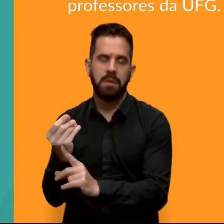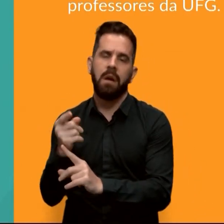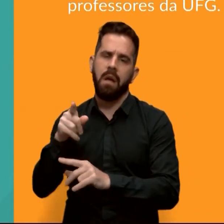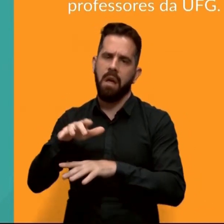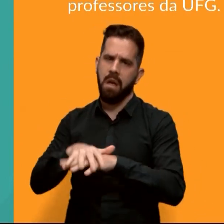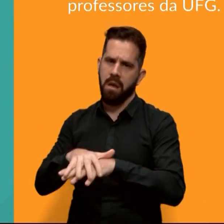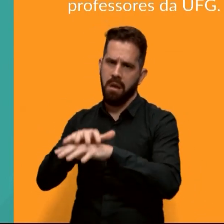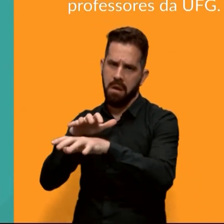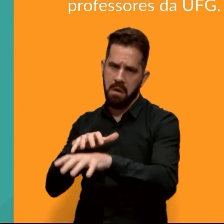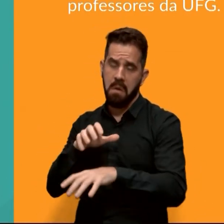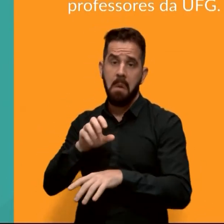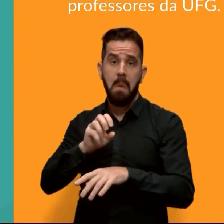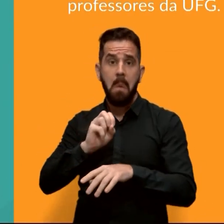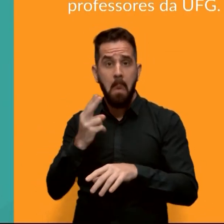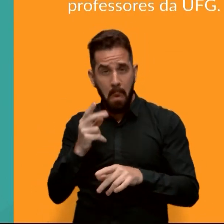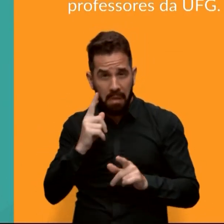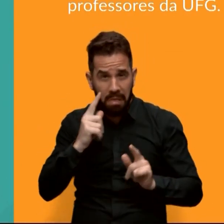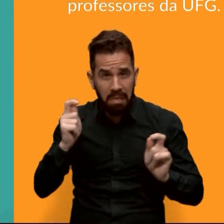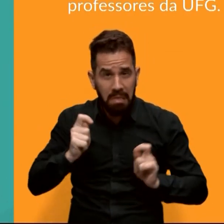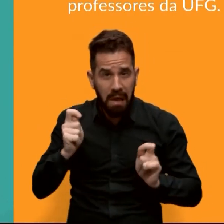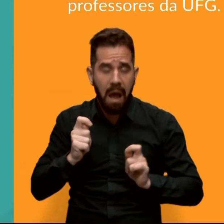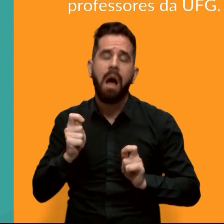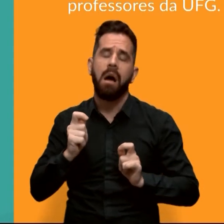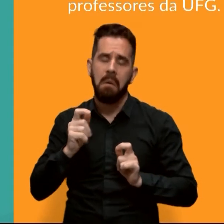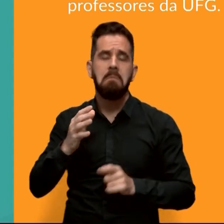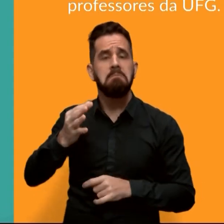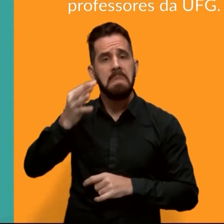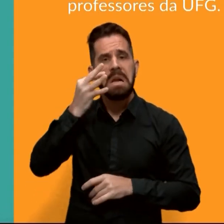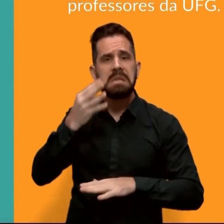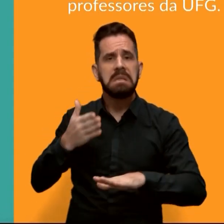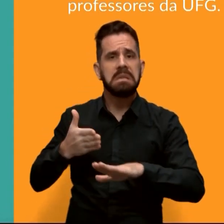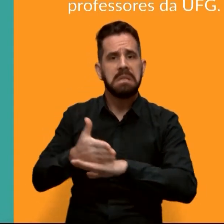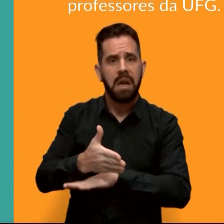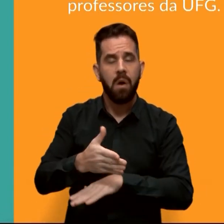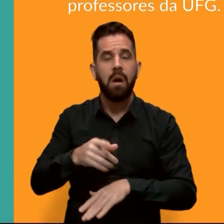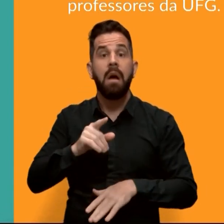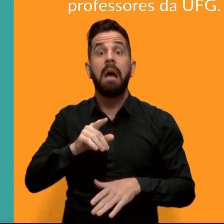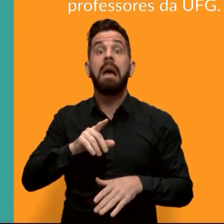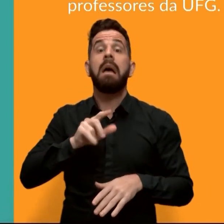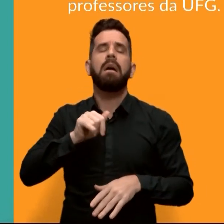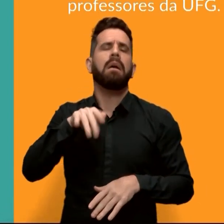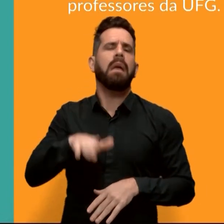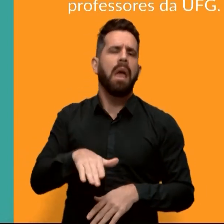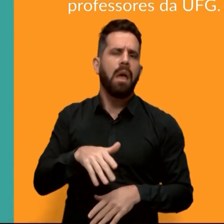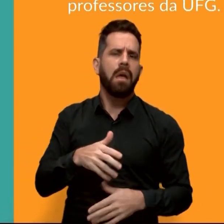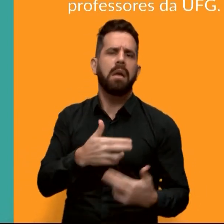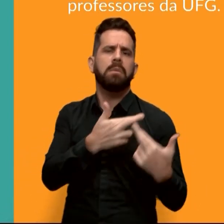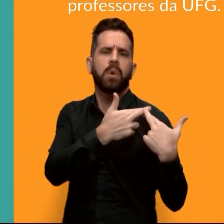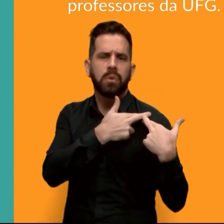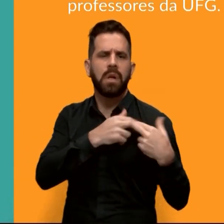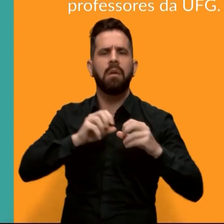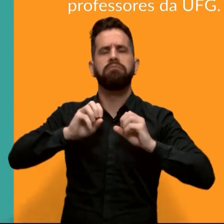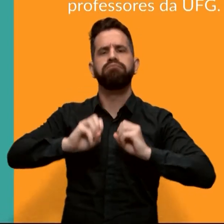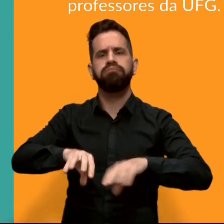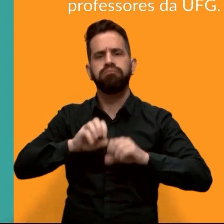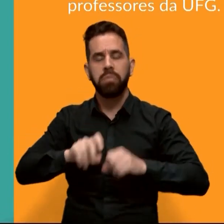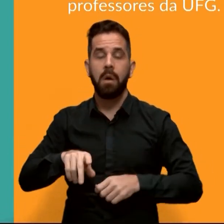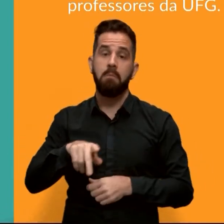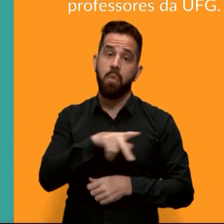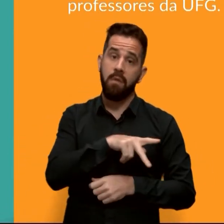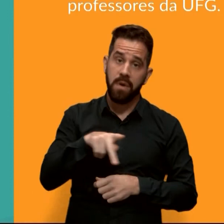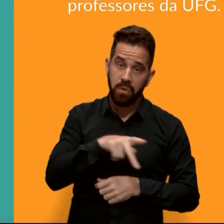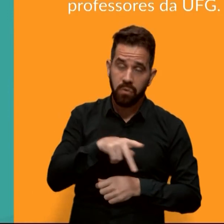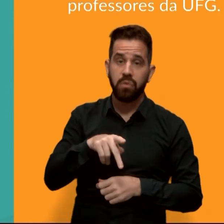possível de forma presencial quem ministra o conteúdo são os estudantes egressos e professores dos cursos